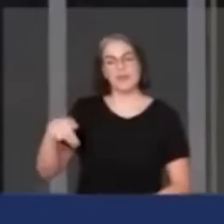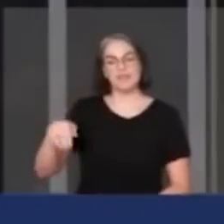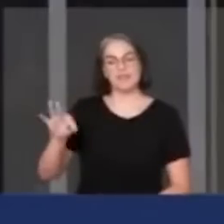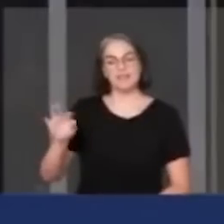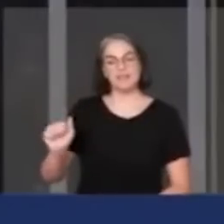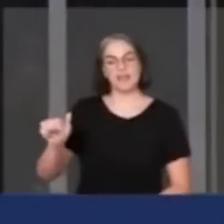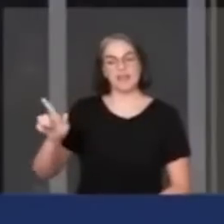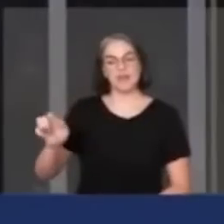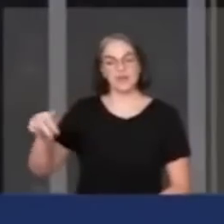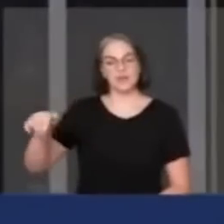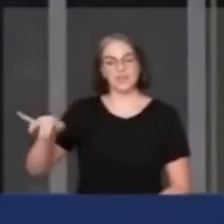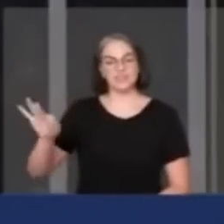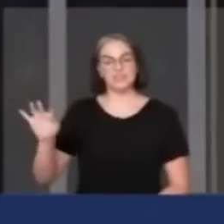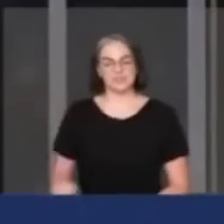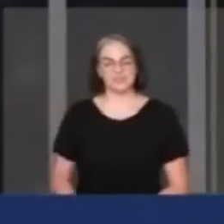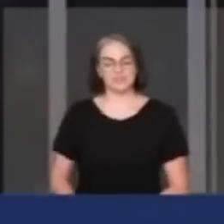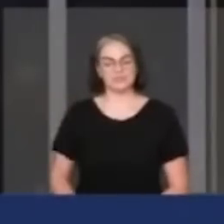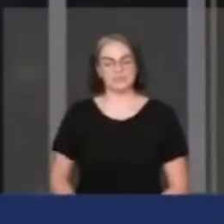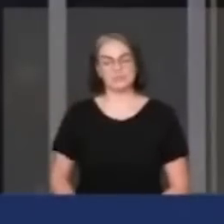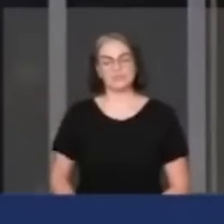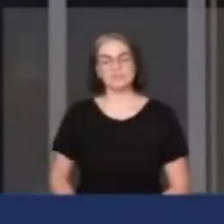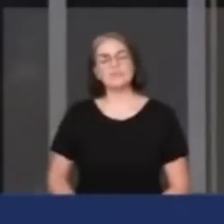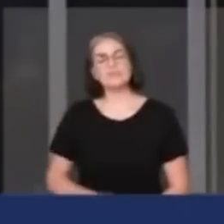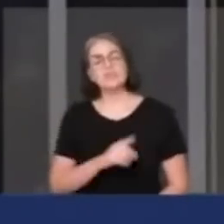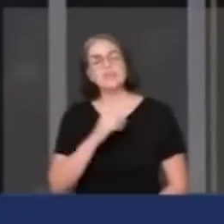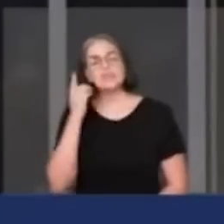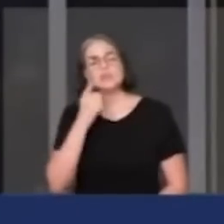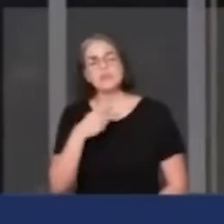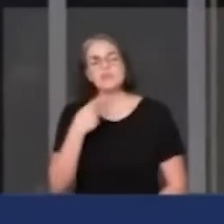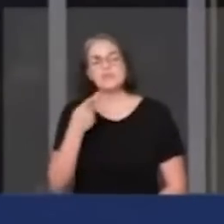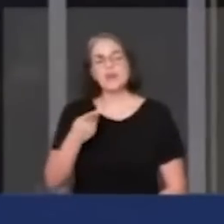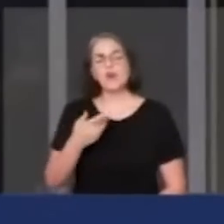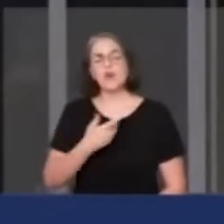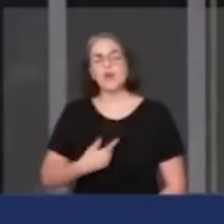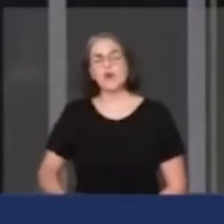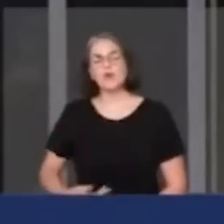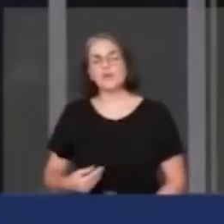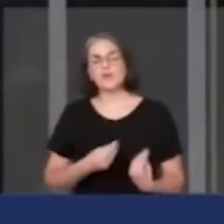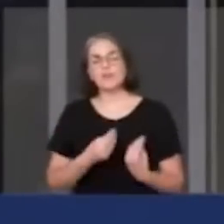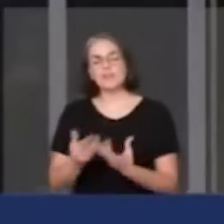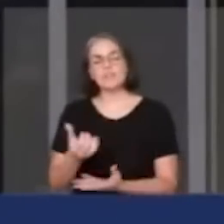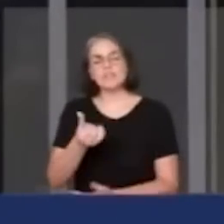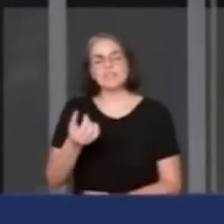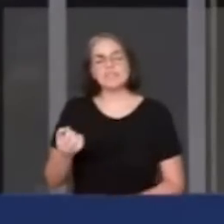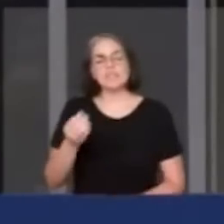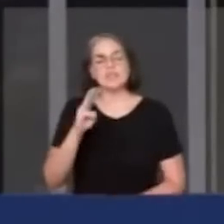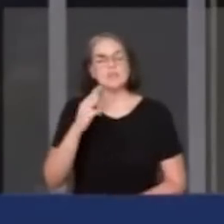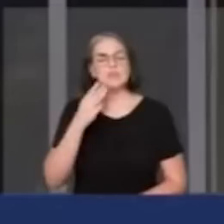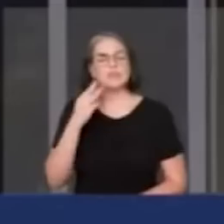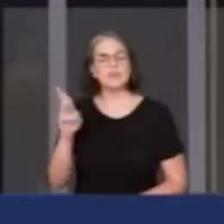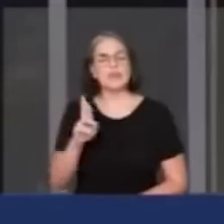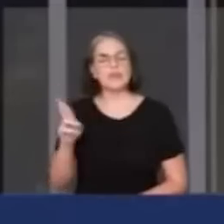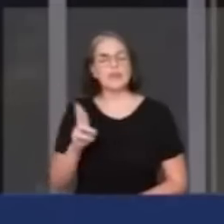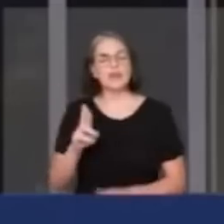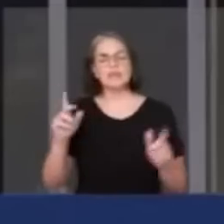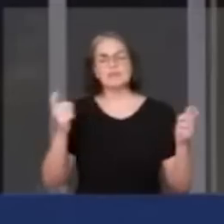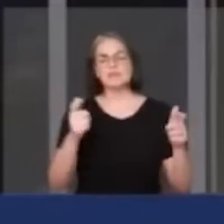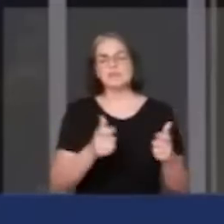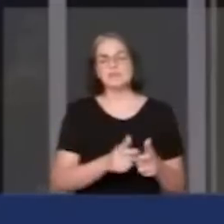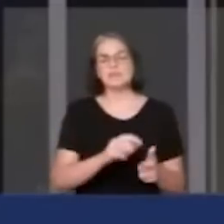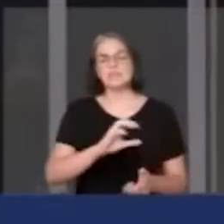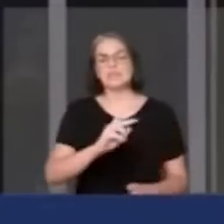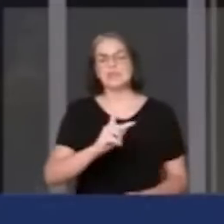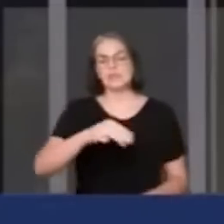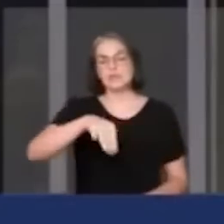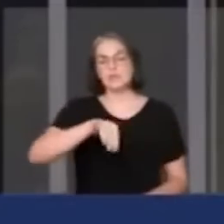governo Lula ofereceu 60 milhões para parlamentares esvaziarem a CPMI, a CPMI de 8 de